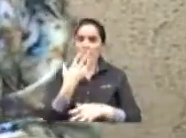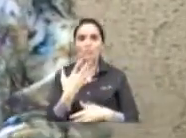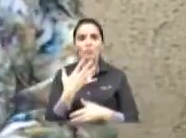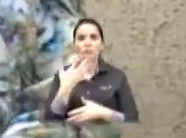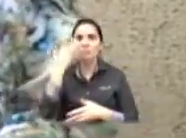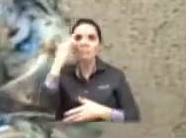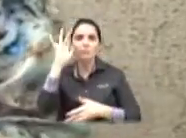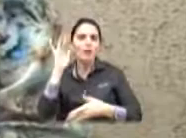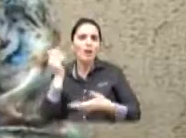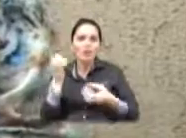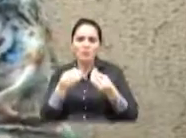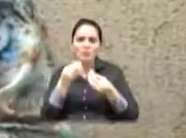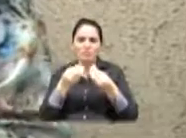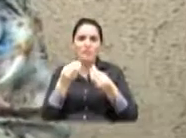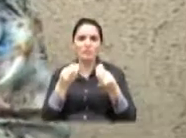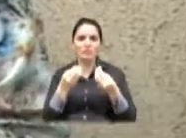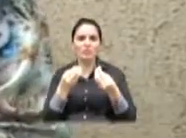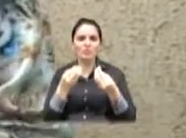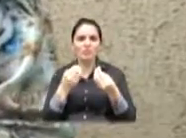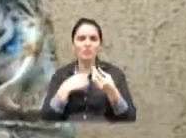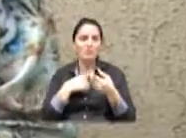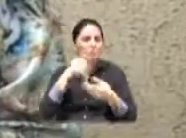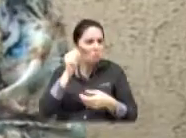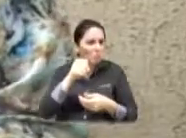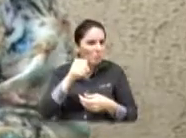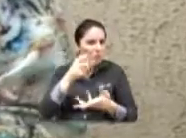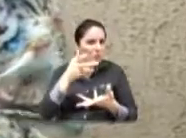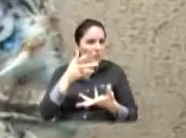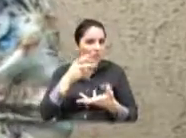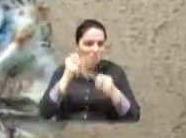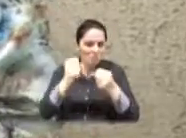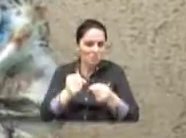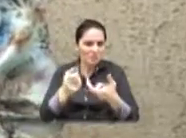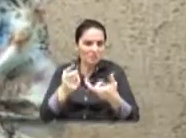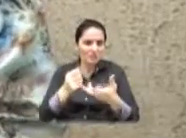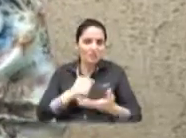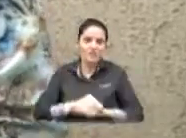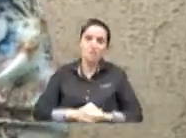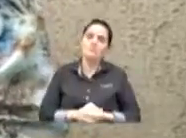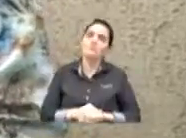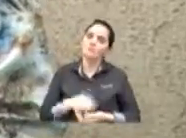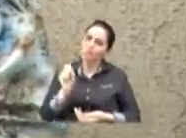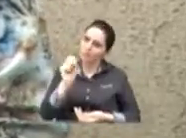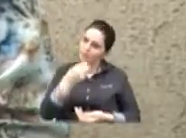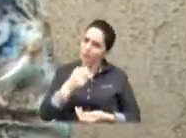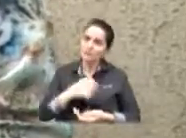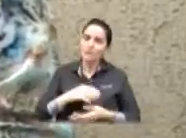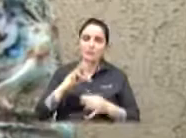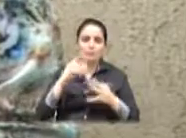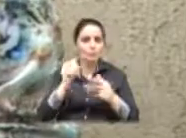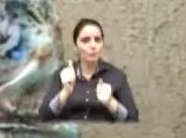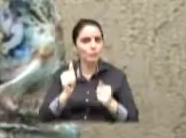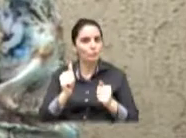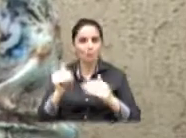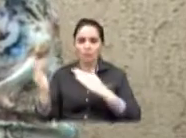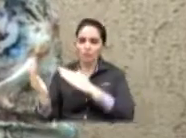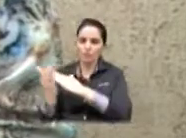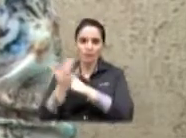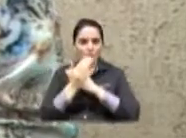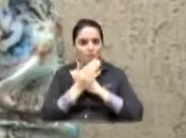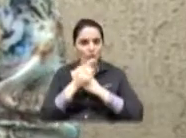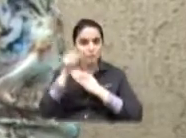será que eu poderia participar você e tal então aceitamos quarto tipo de ajuda todo tipo de parceria